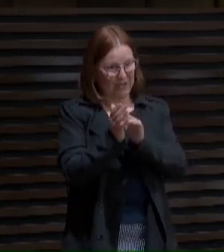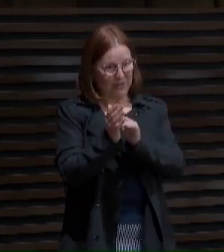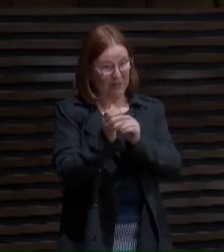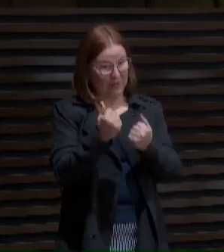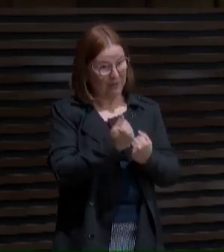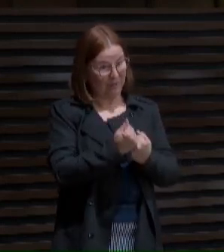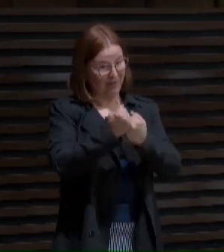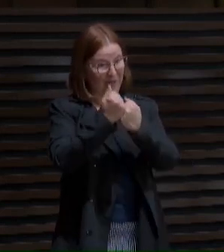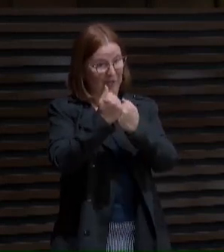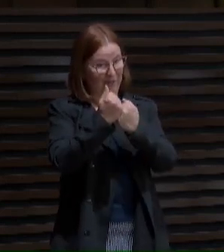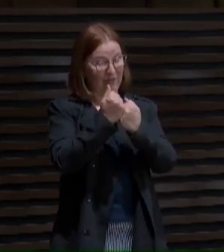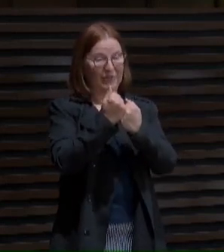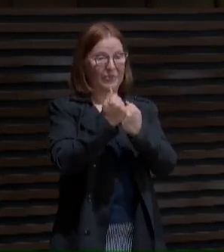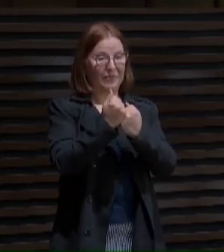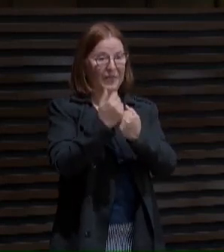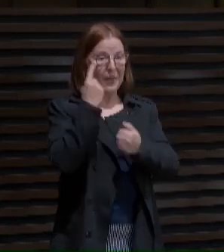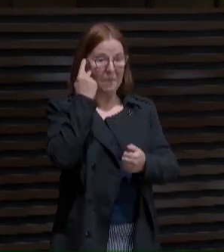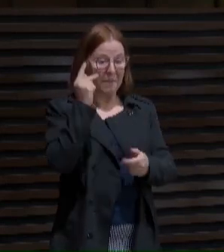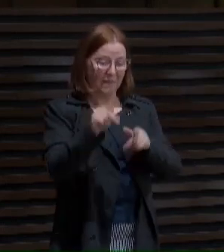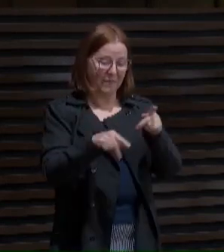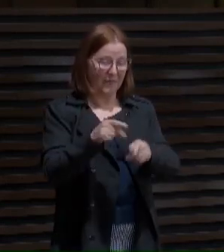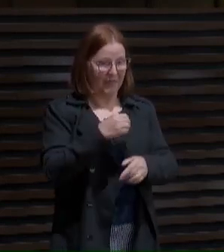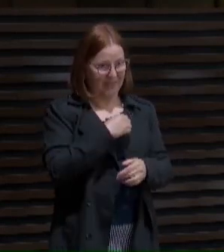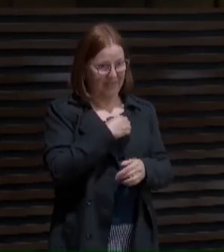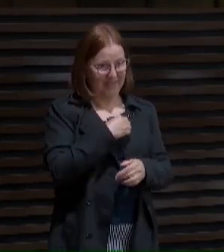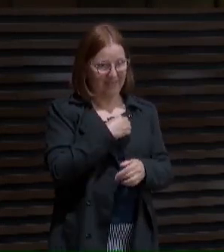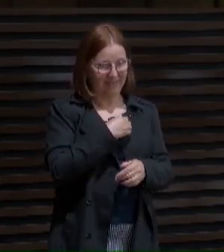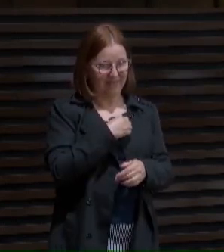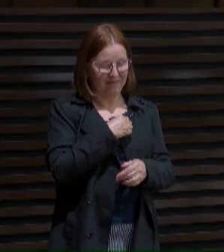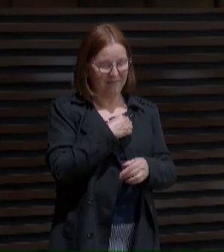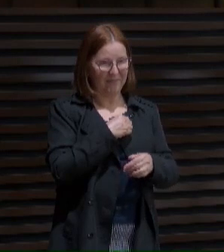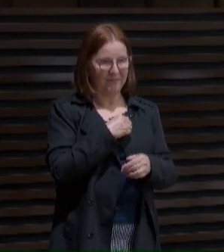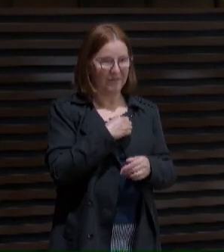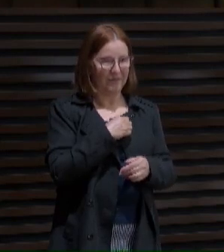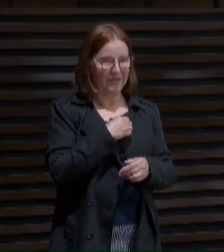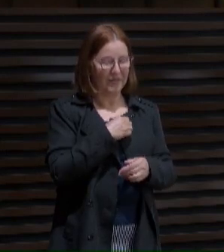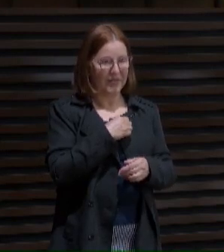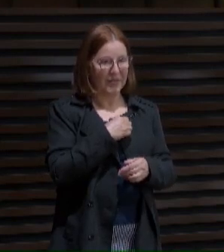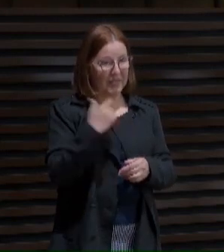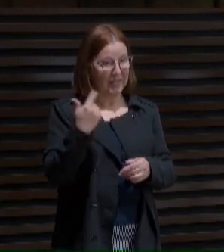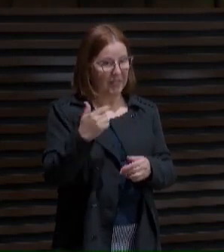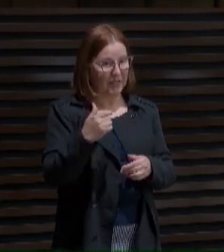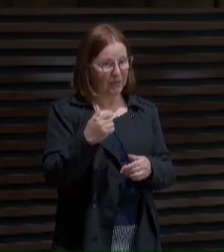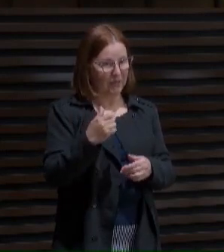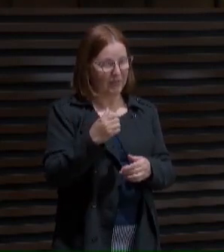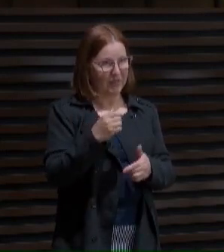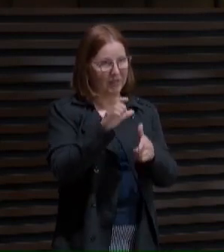os pecadores, o texto faz um acréscimo. Em 2 Coríntios